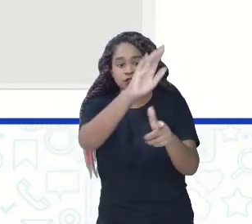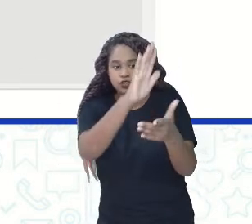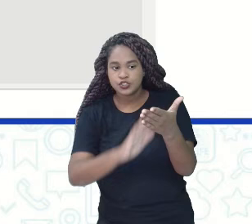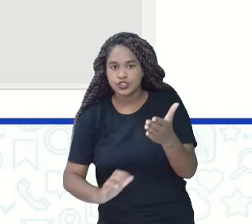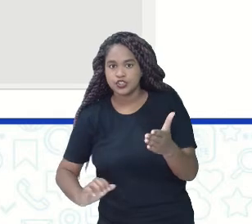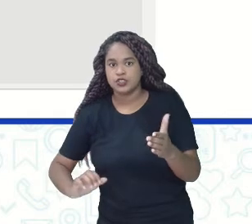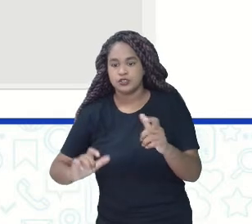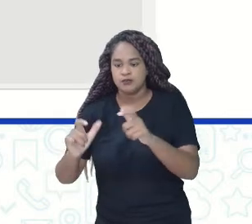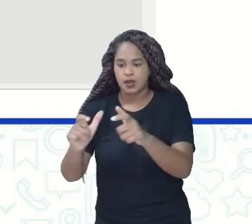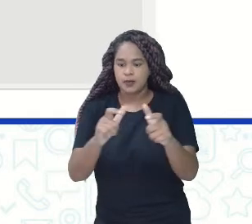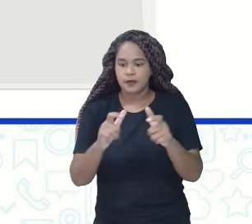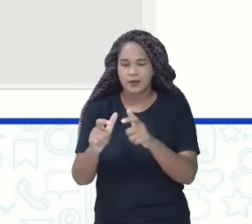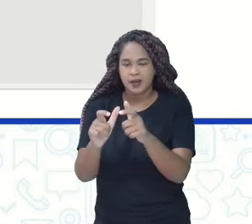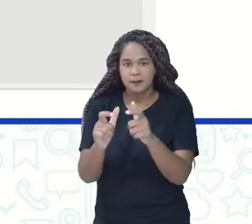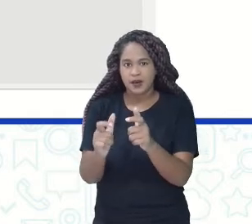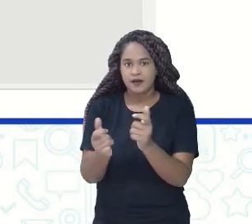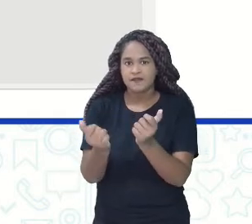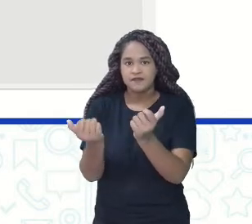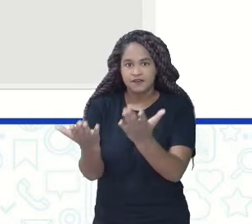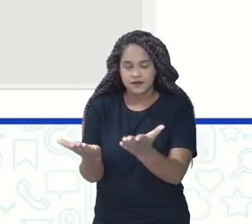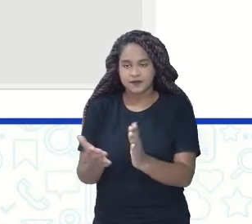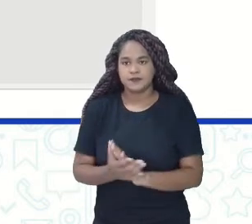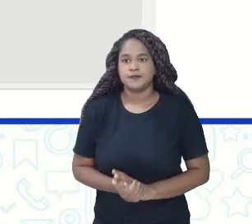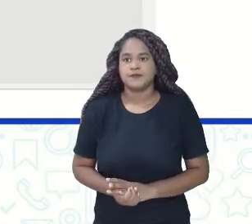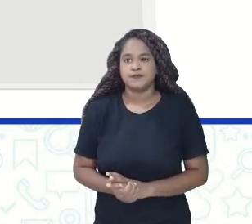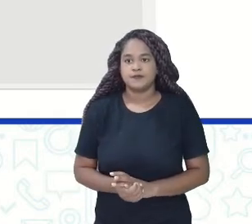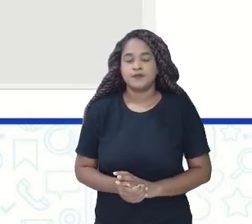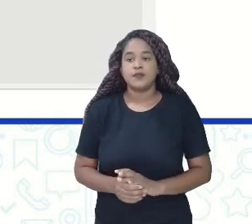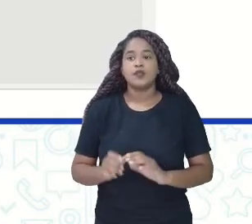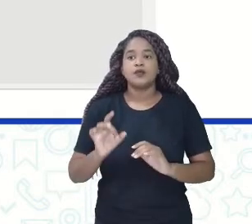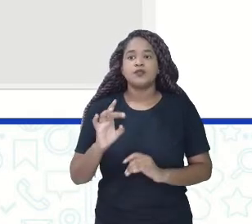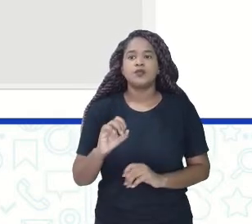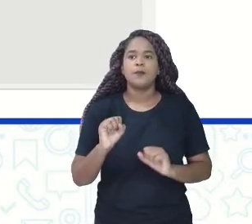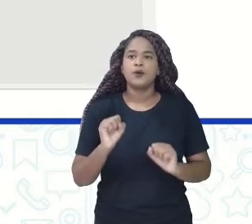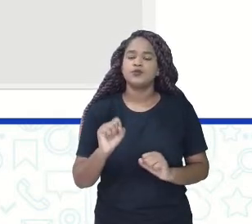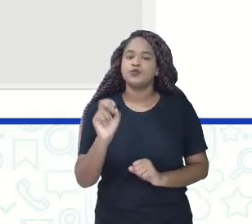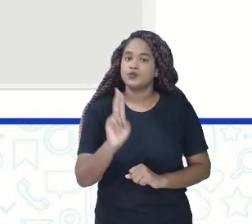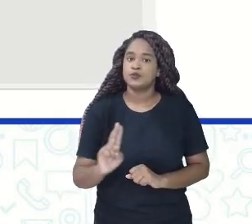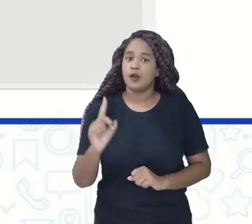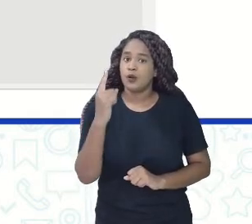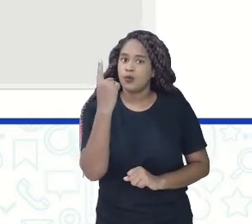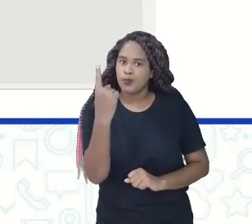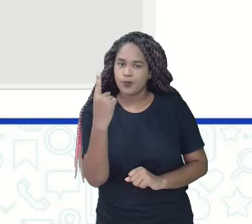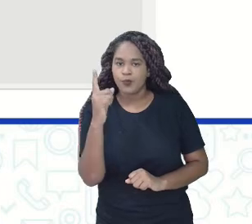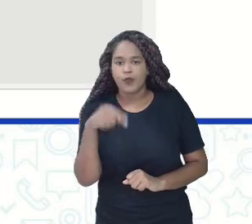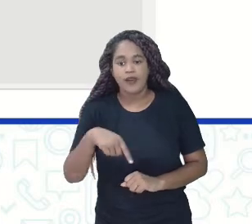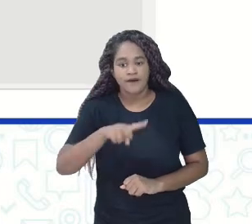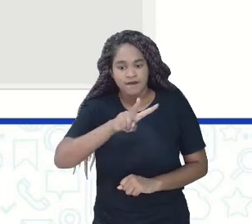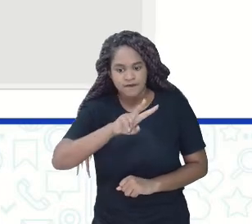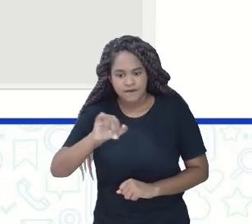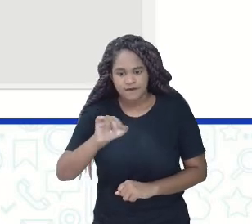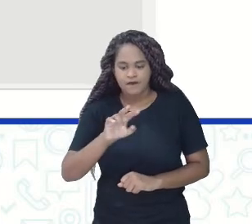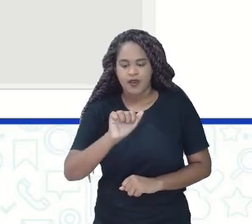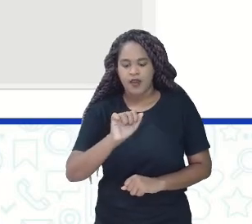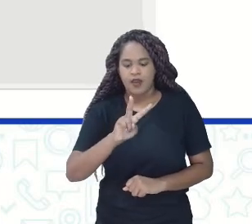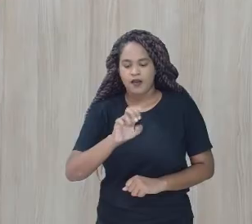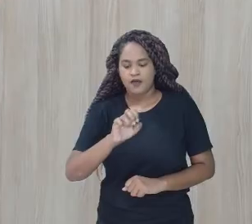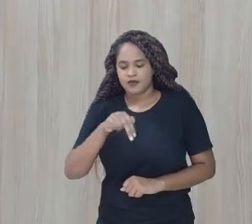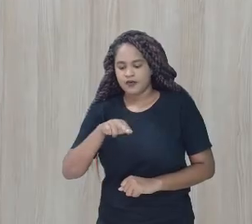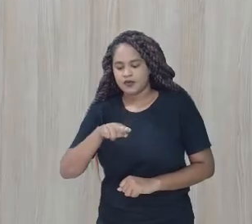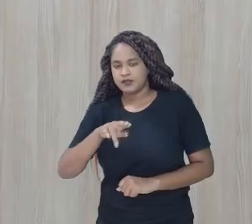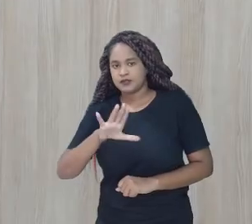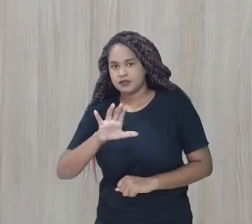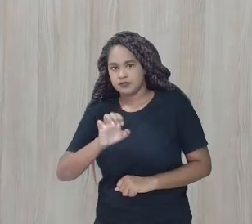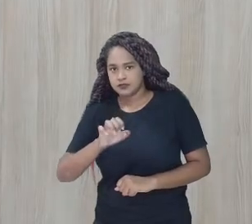só pode usar um desses blocos, que é o bloco avance. Aí a gente pensa assim, vê, se eu tenho ali um pedacinho